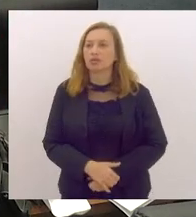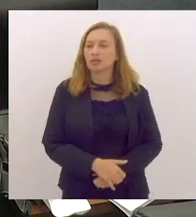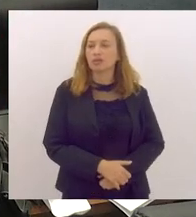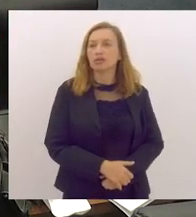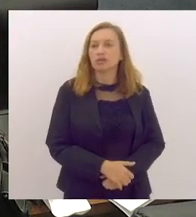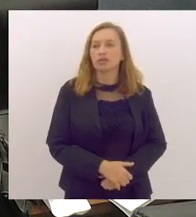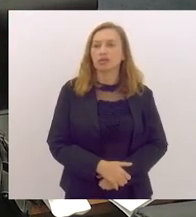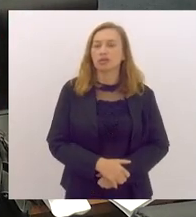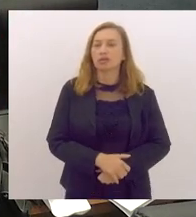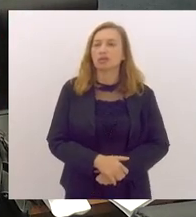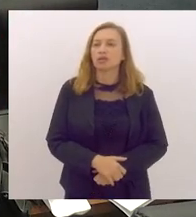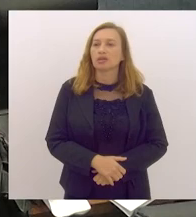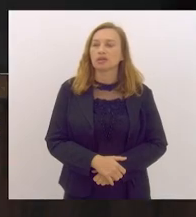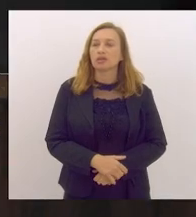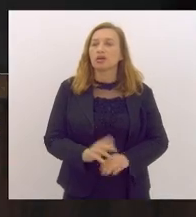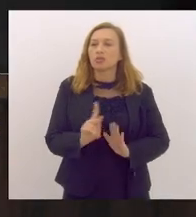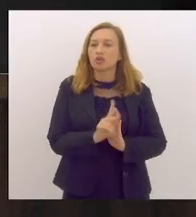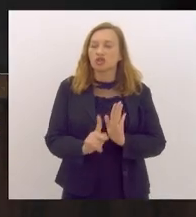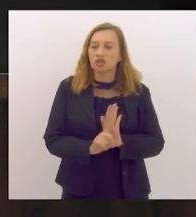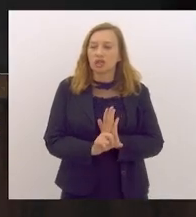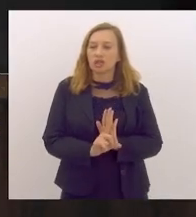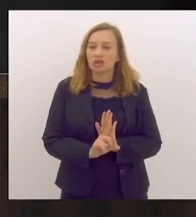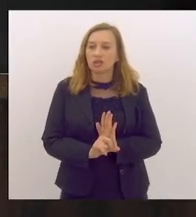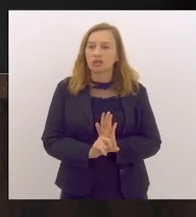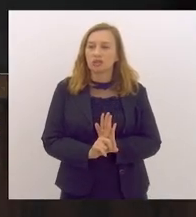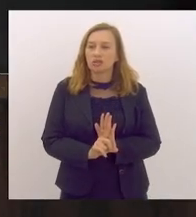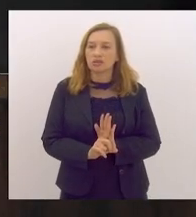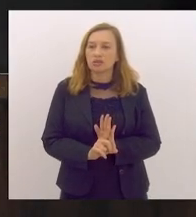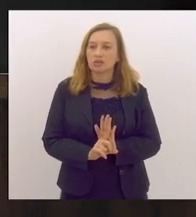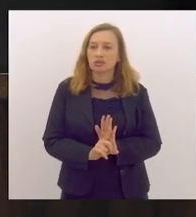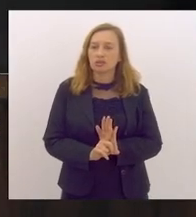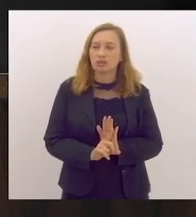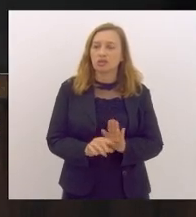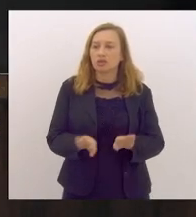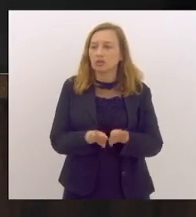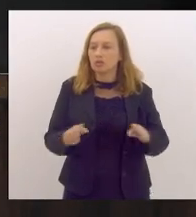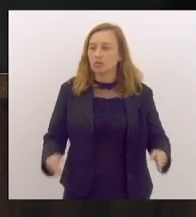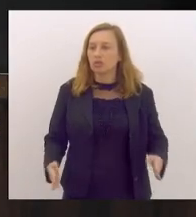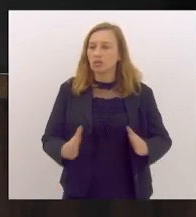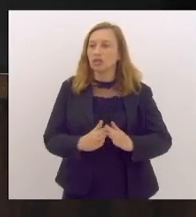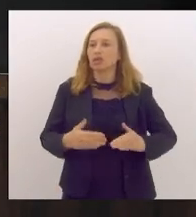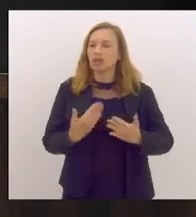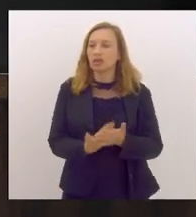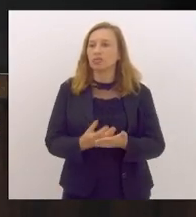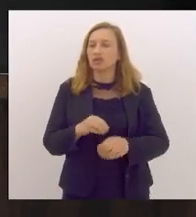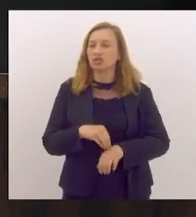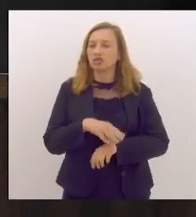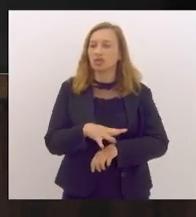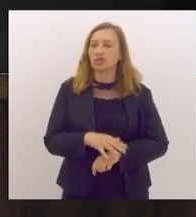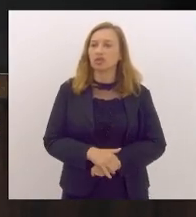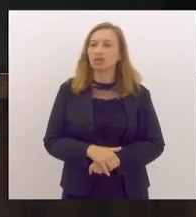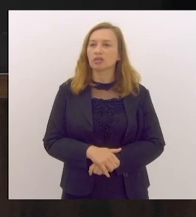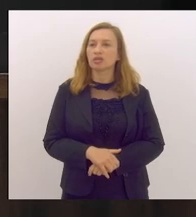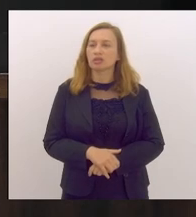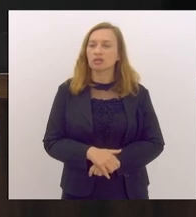Aprovado. Projeto de lei. Há sobre a mesa requerimento de destaque